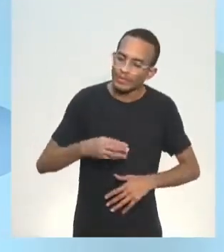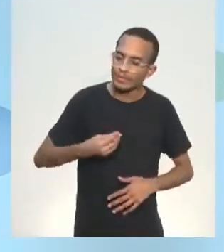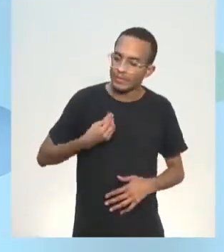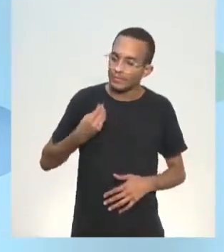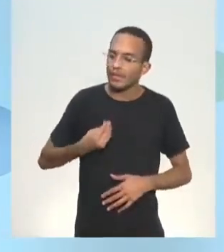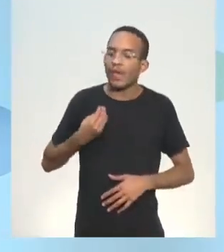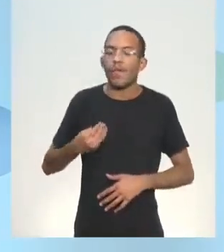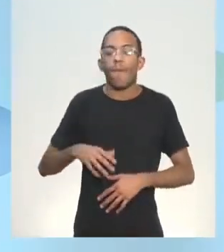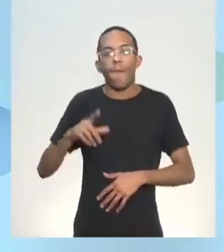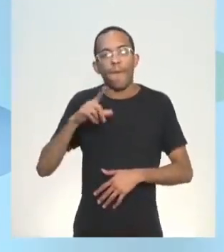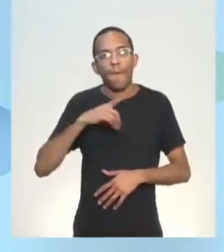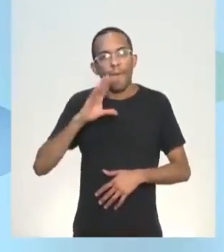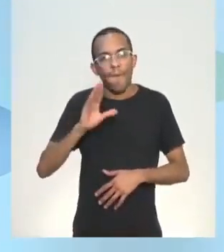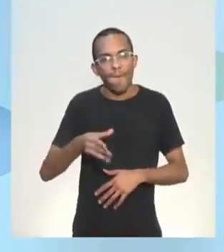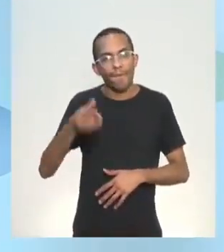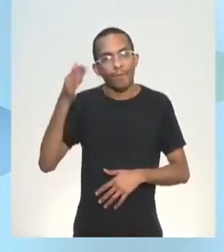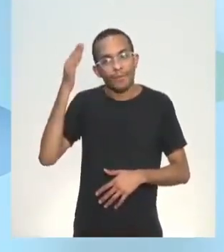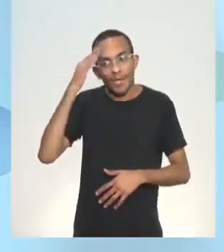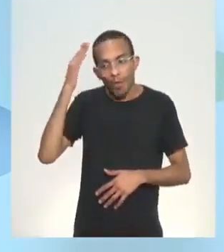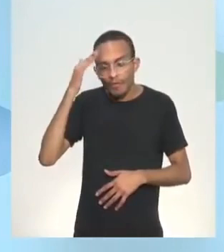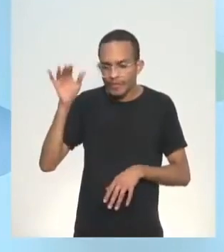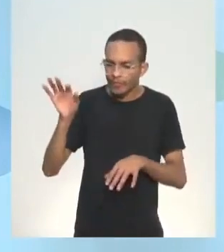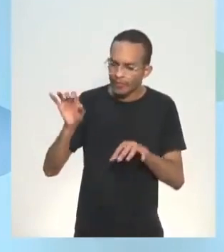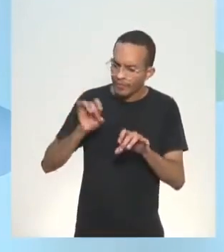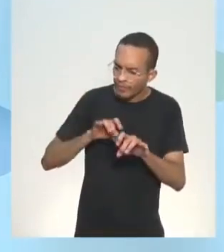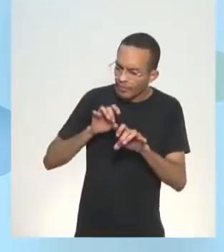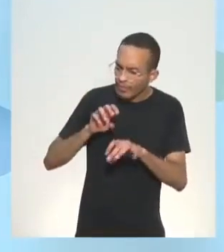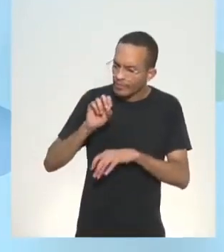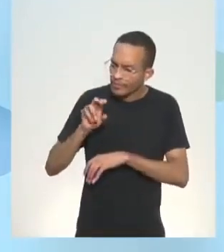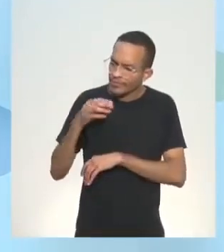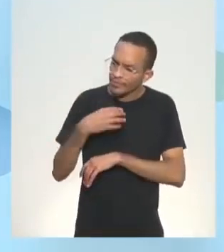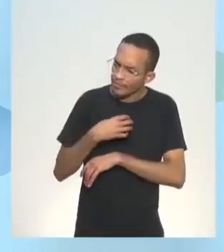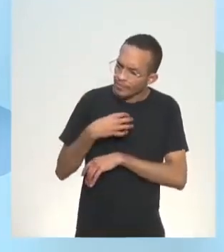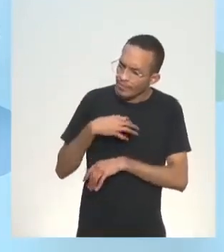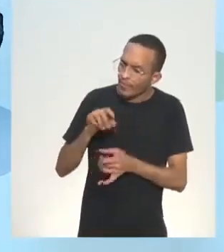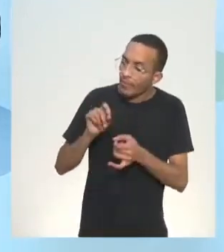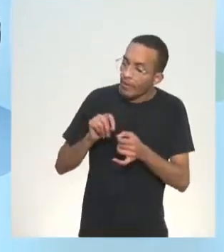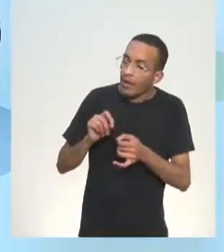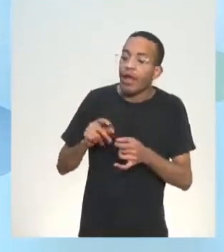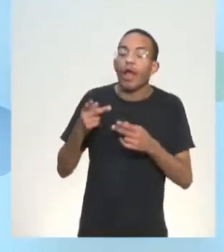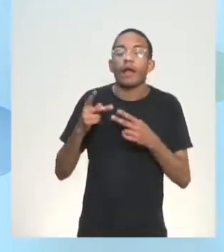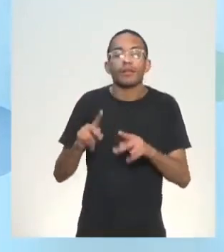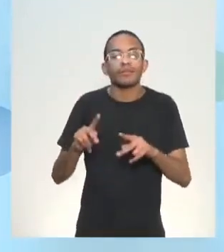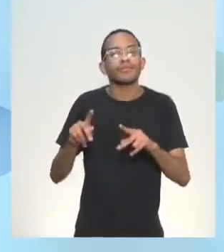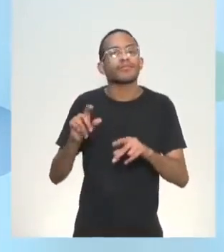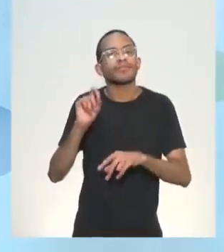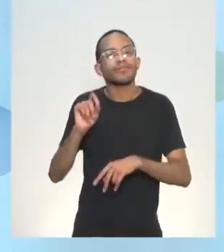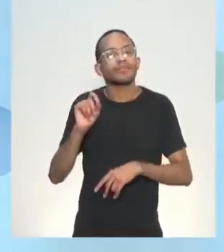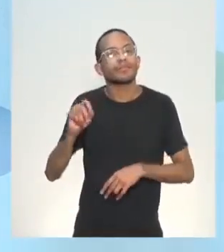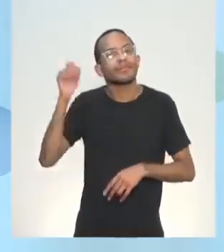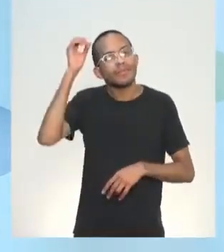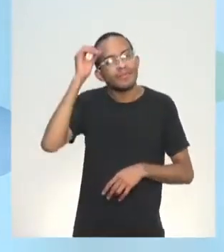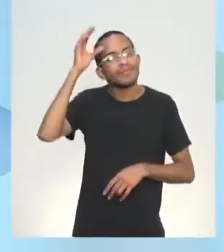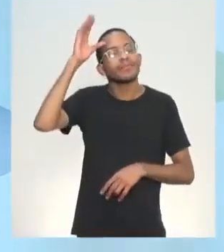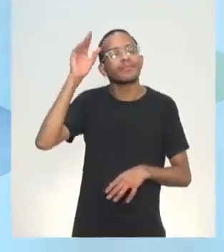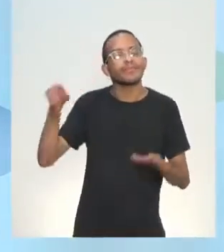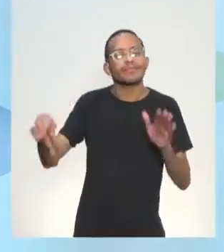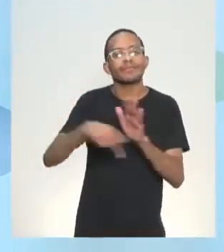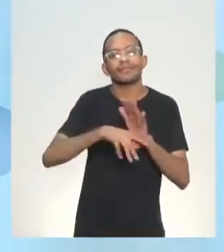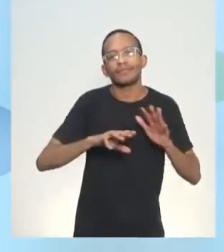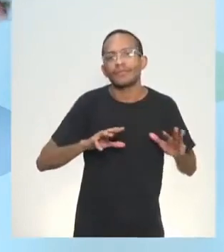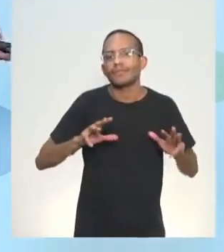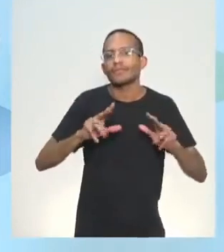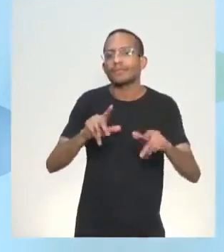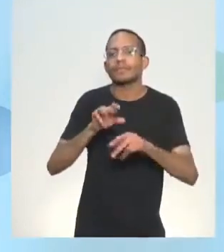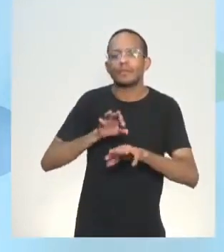acaba tomando conhecimento de determinada técnica ou forma de fazer uma coisa, né, aquilo acaba se tornando um saber coletivo, né? Todo